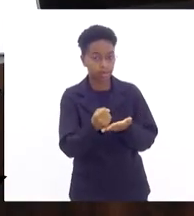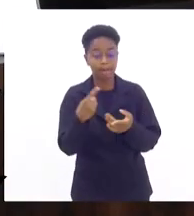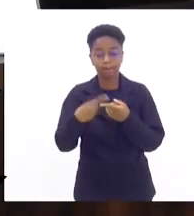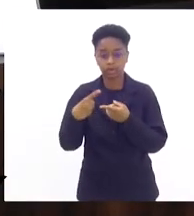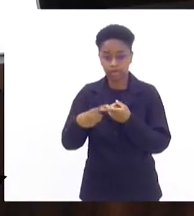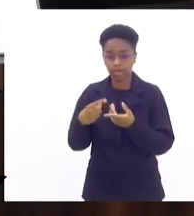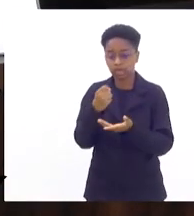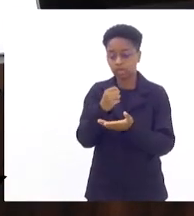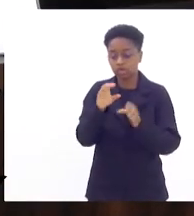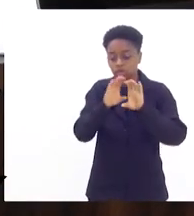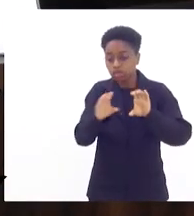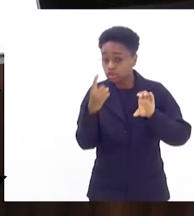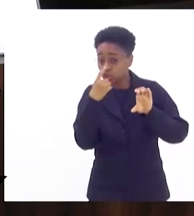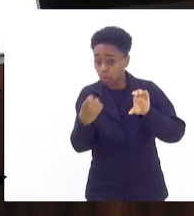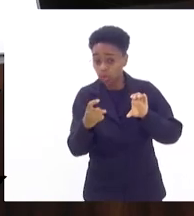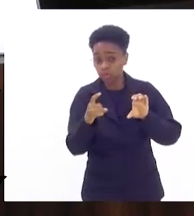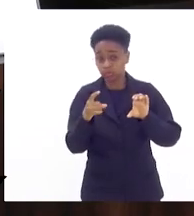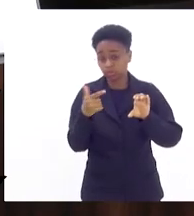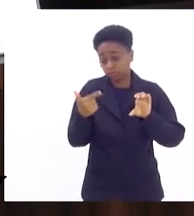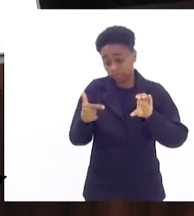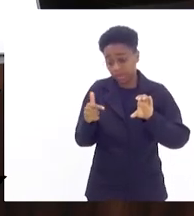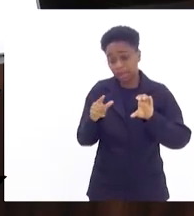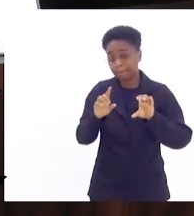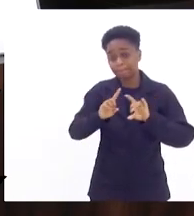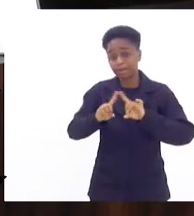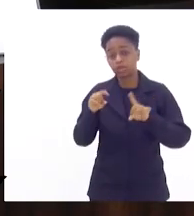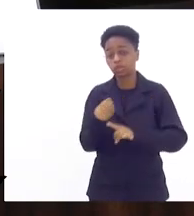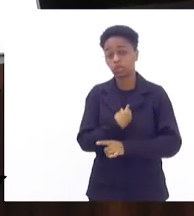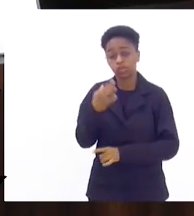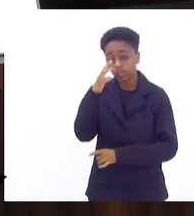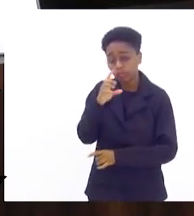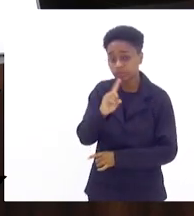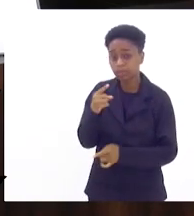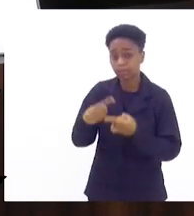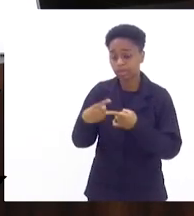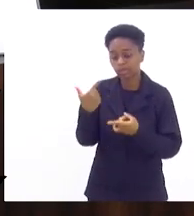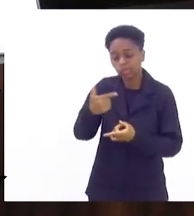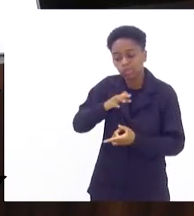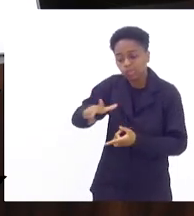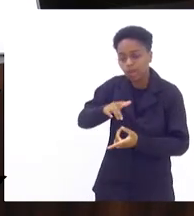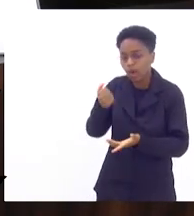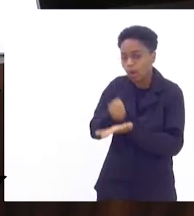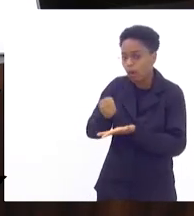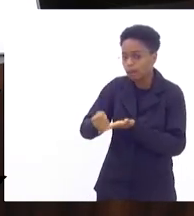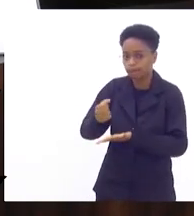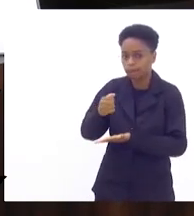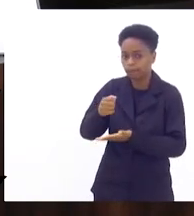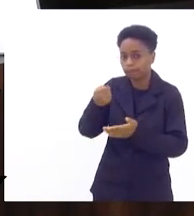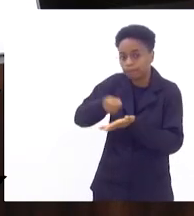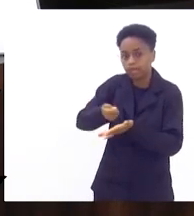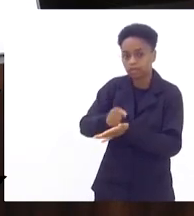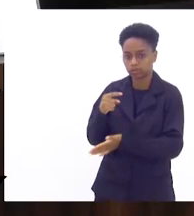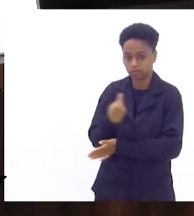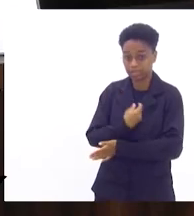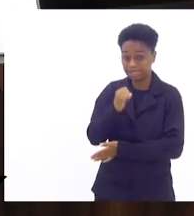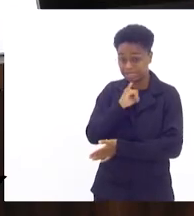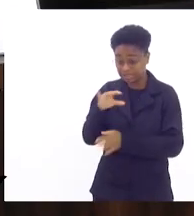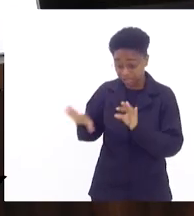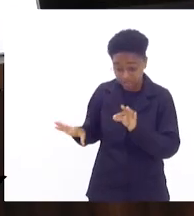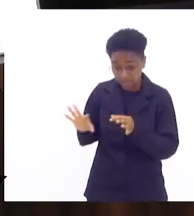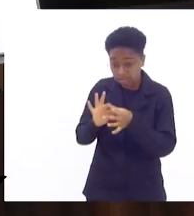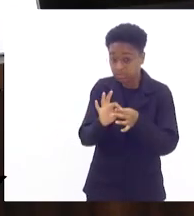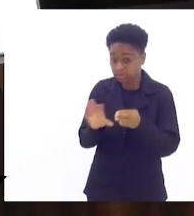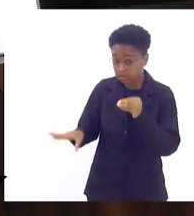na região, a gente não fiscaliza porque não é uma obrigação contratual da agência, você entendeu? Se fizer parte agora, se ela